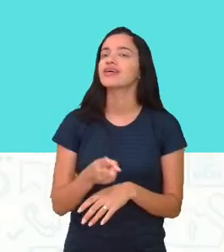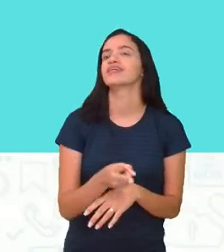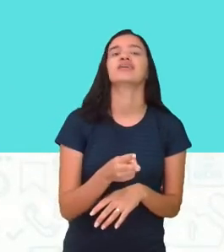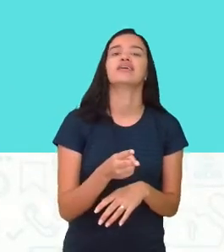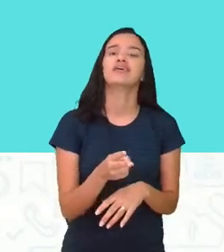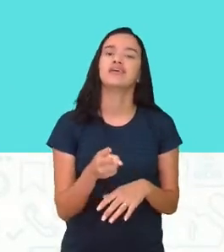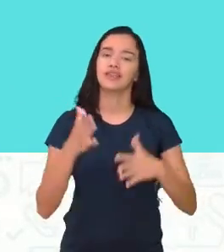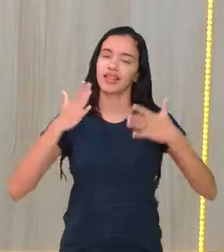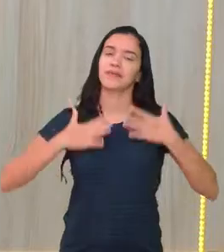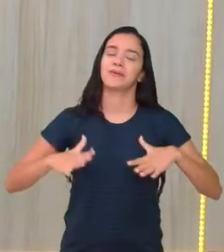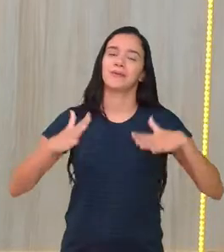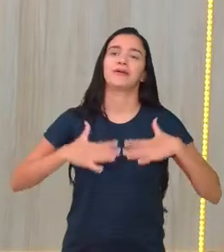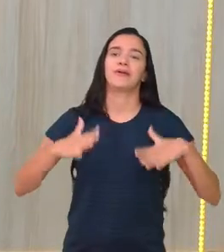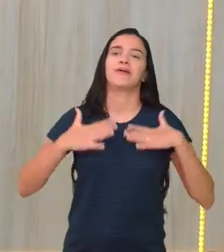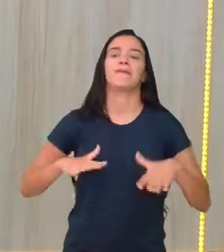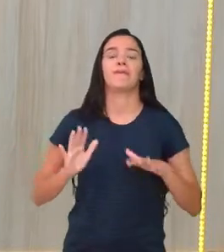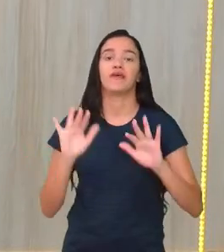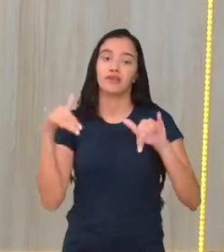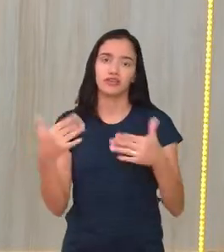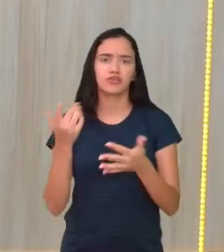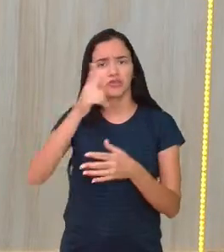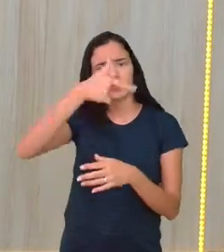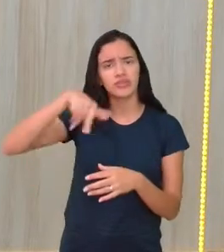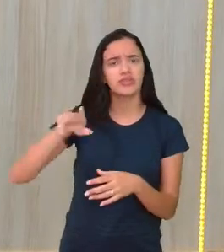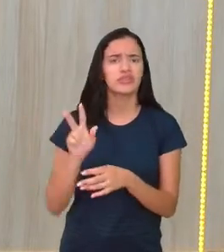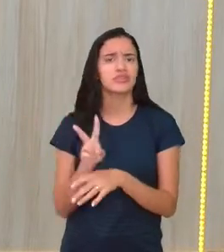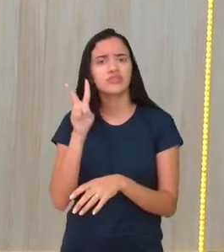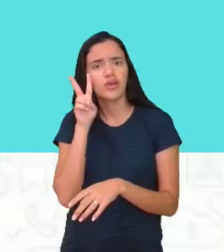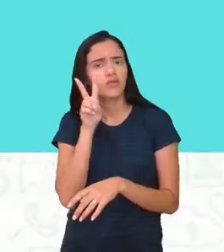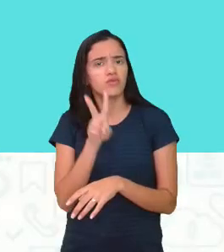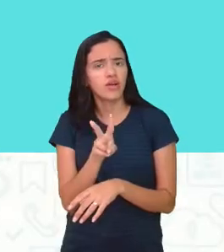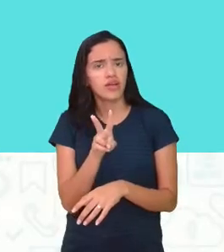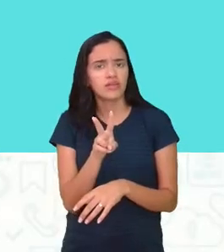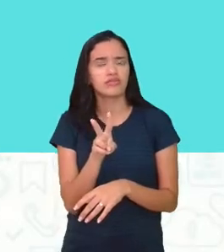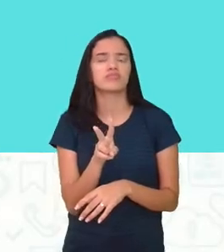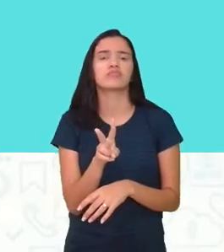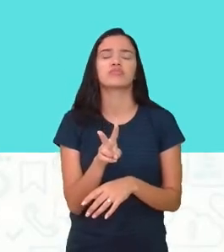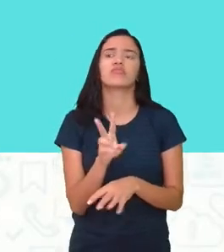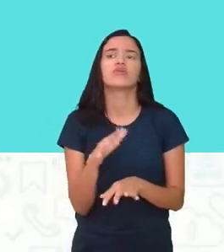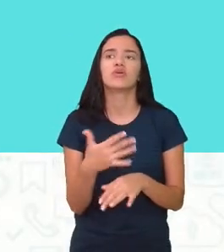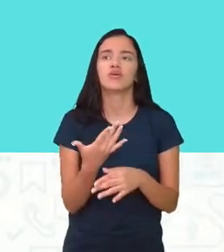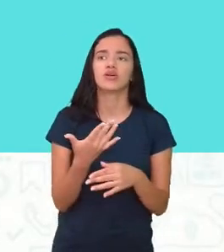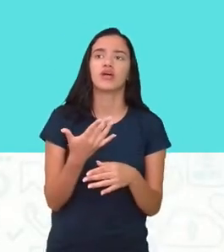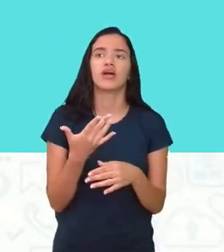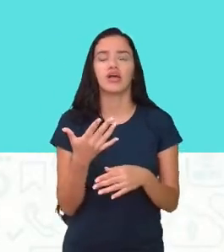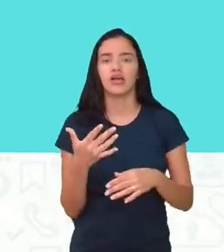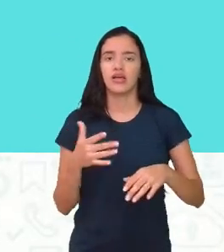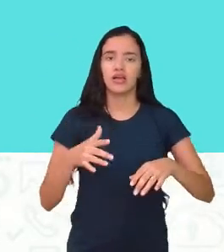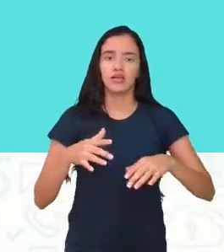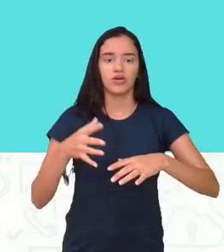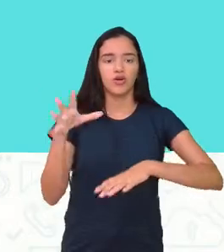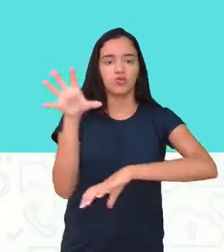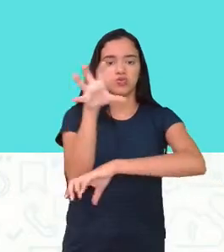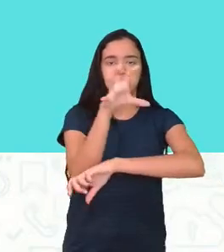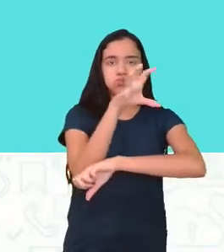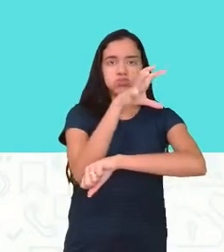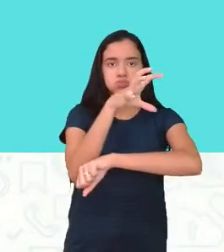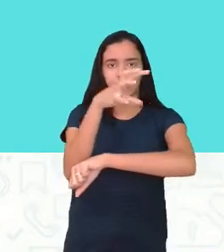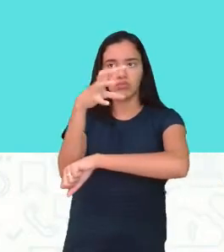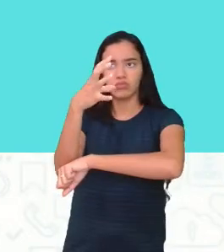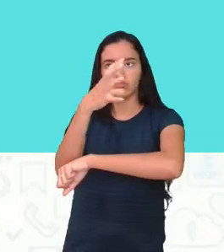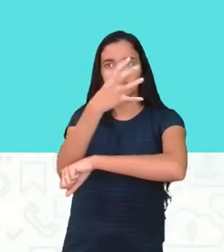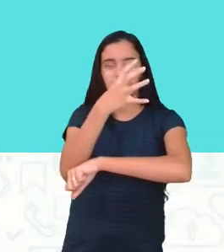aí tranquilamente. Então, vocês estão vendo aí, ouvindo uma caixinha, o mecanismo